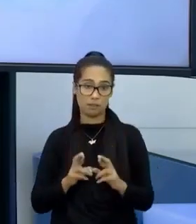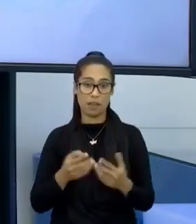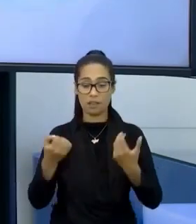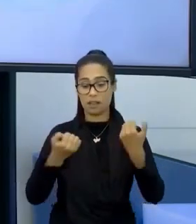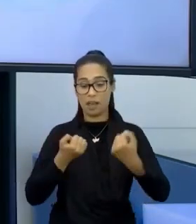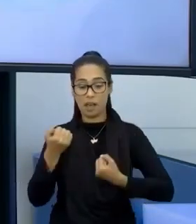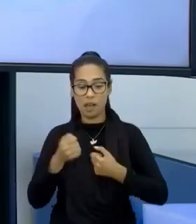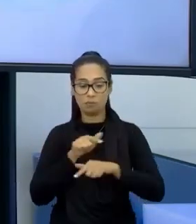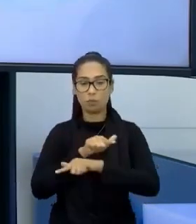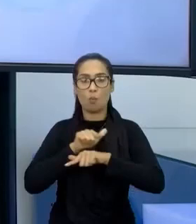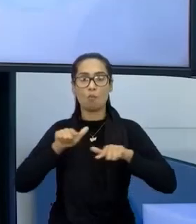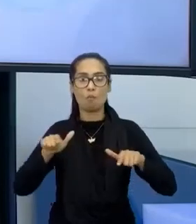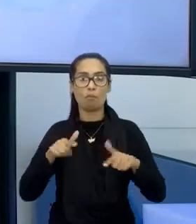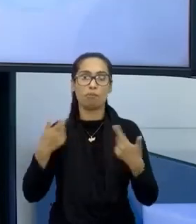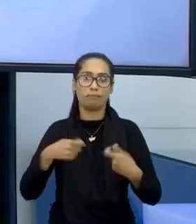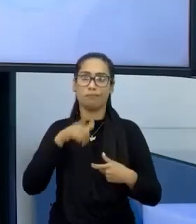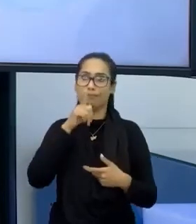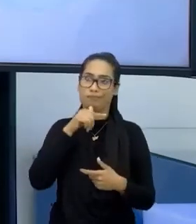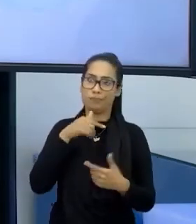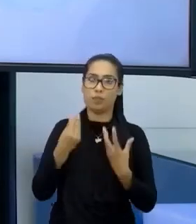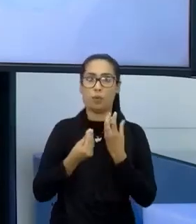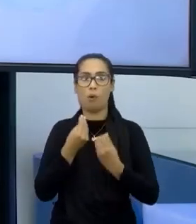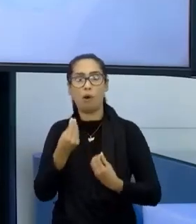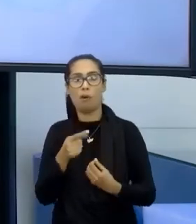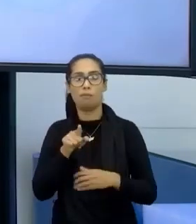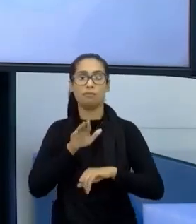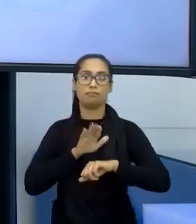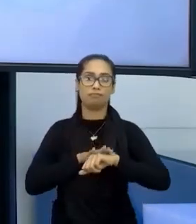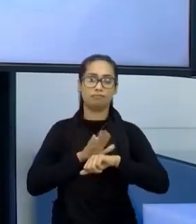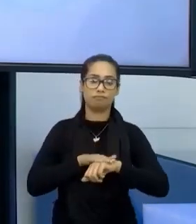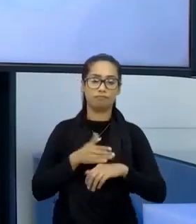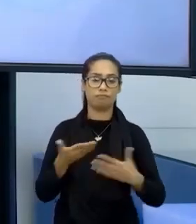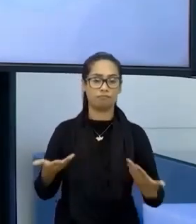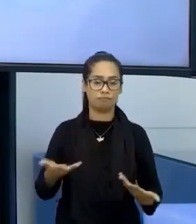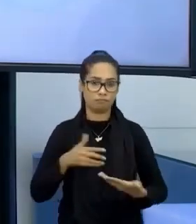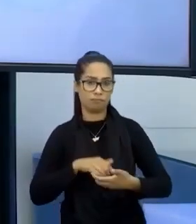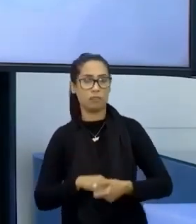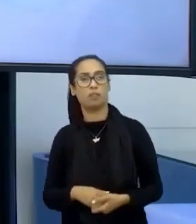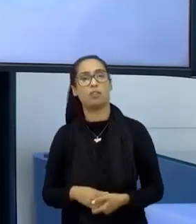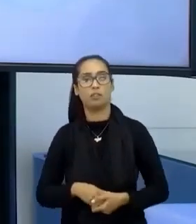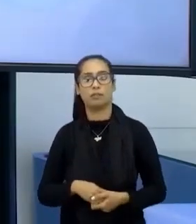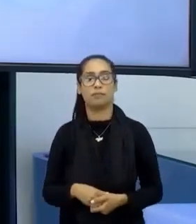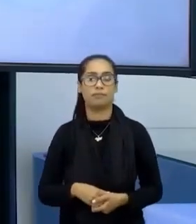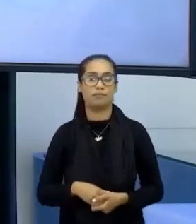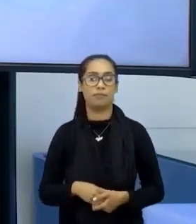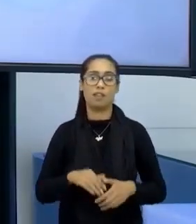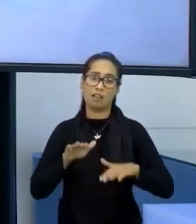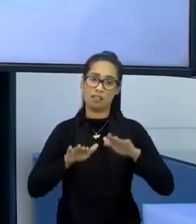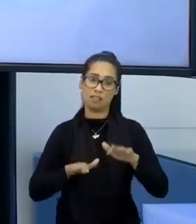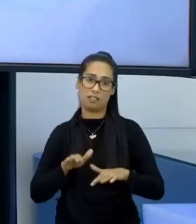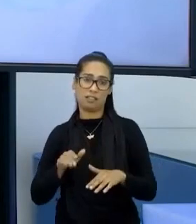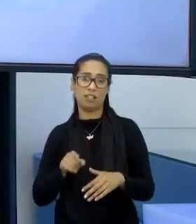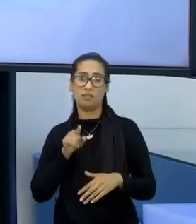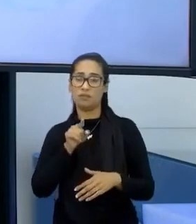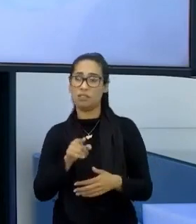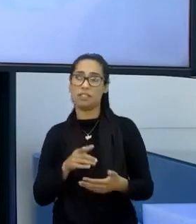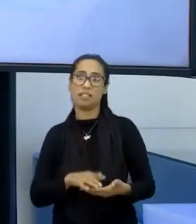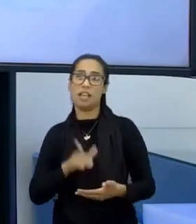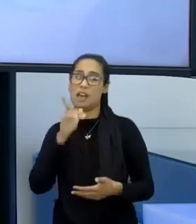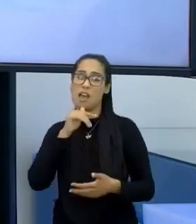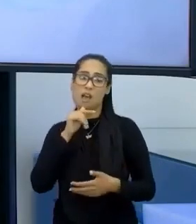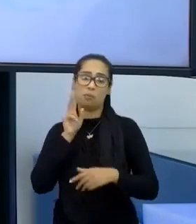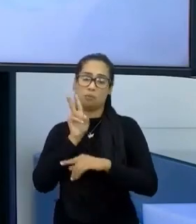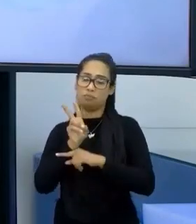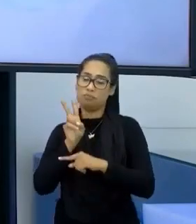que está sendo o nosso comportamento negativo que está conduzindo ao desperdício de água, tá